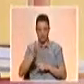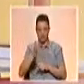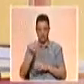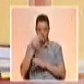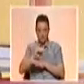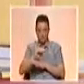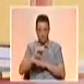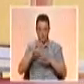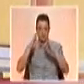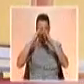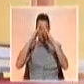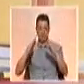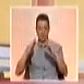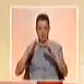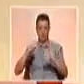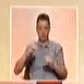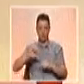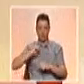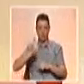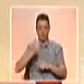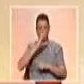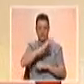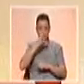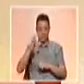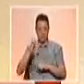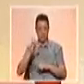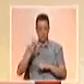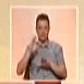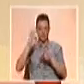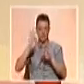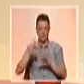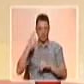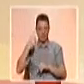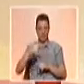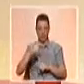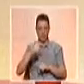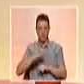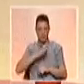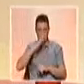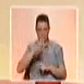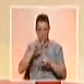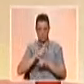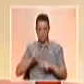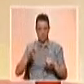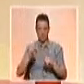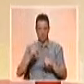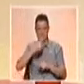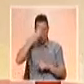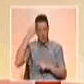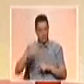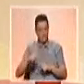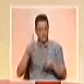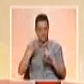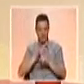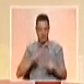de implantar um telhado destes. Exatamente, verde. Na Faculdade de Ciências acabámos. Tenho a dizer que não é tão difícil quanto